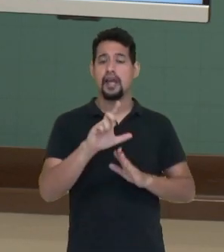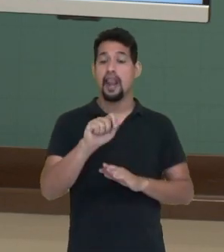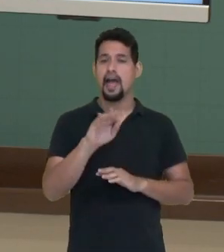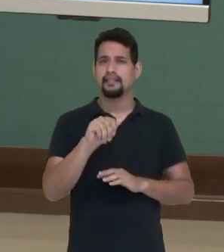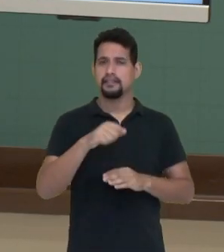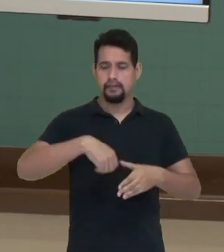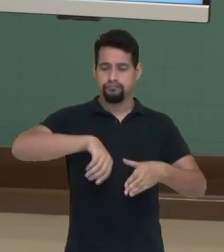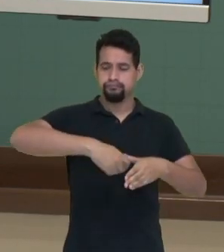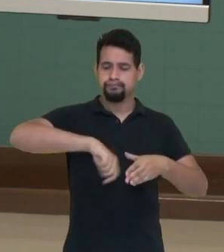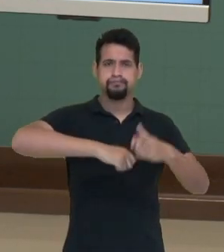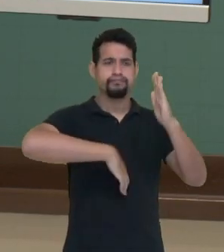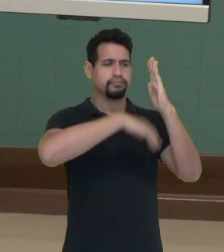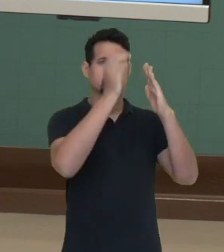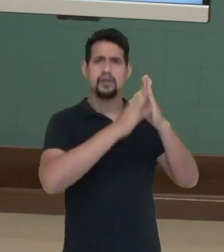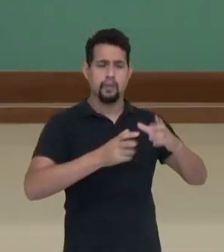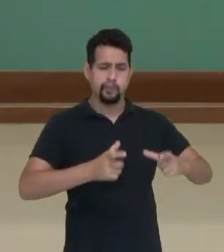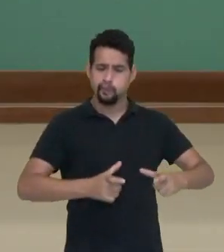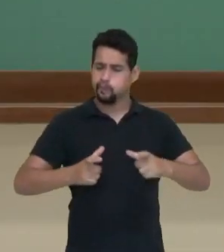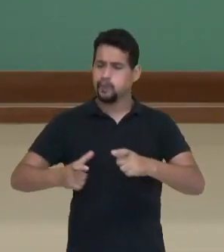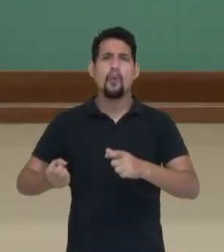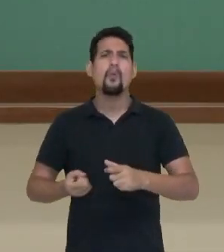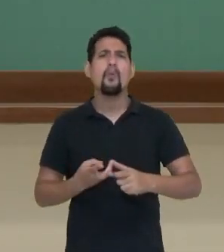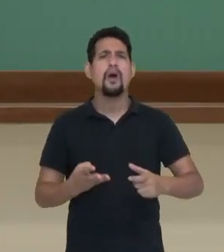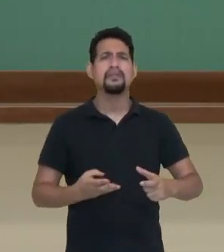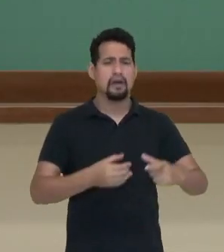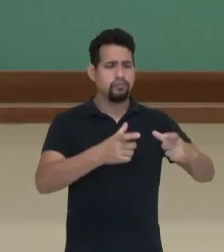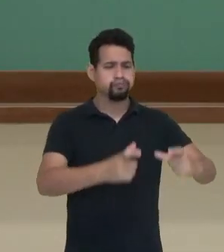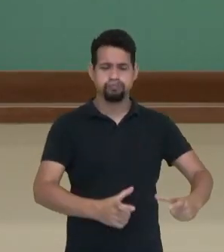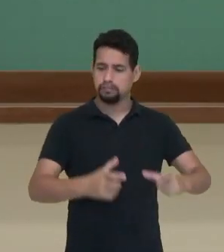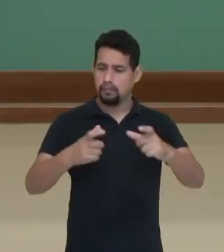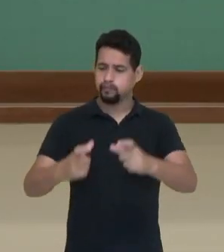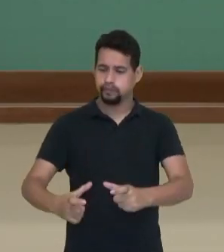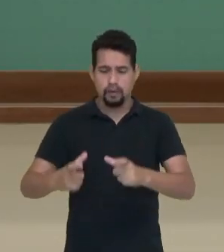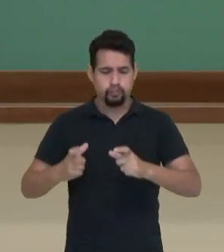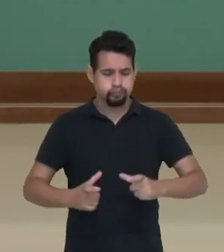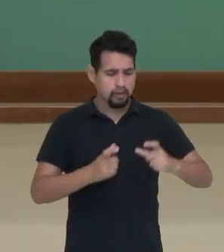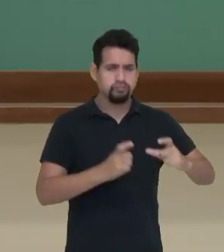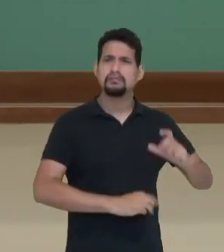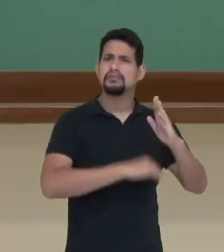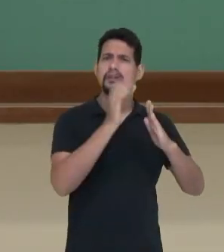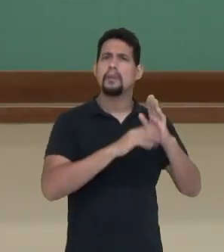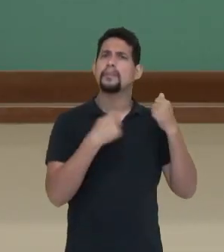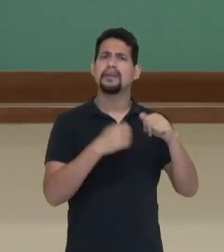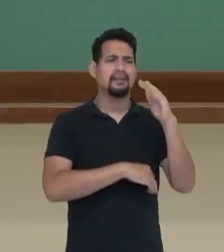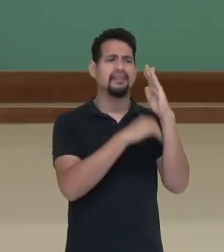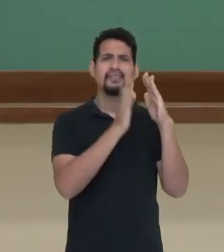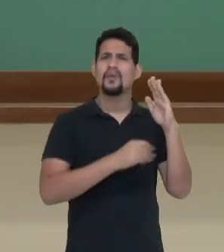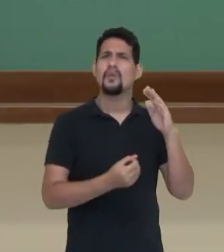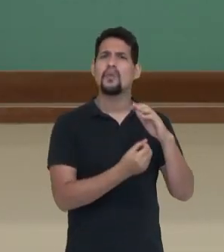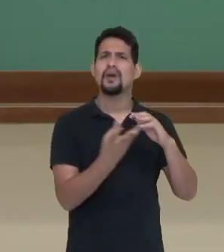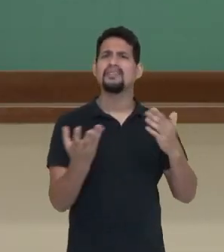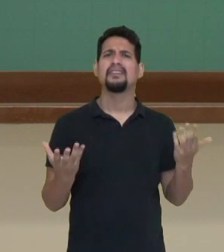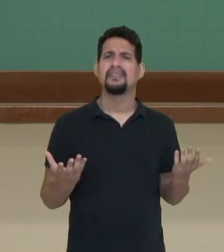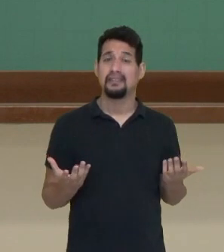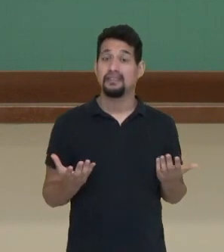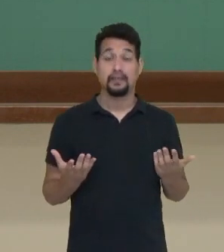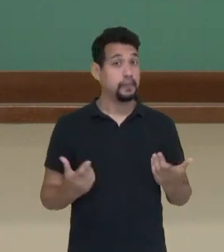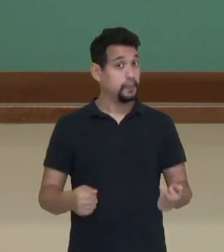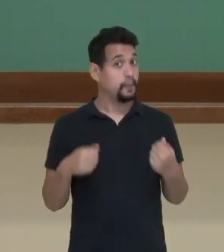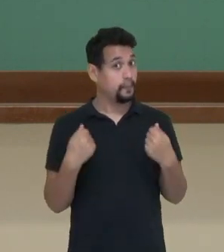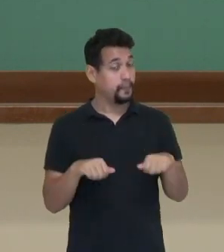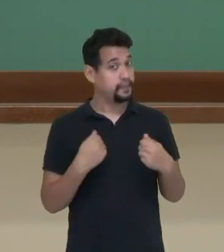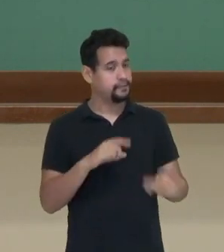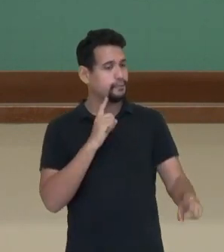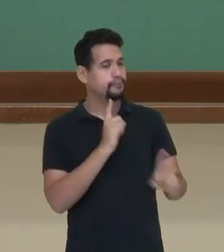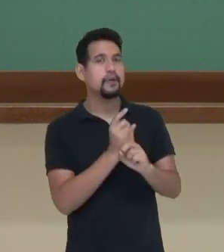pintar toda essa parede? Como será que a gente pode resolver esse exercício? Olha lá, primeiro passo é encontrar a